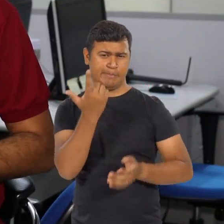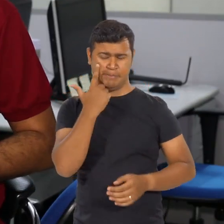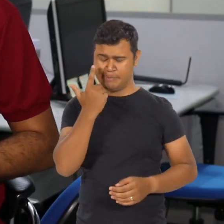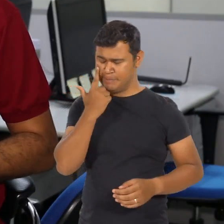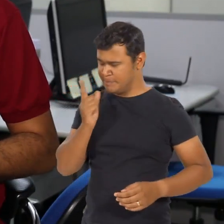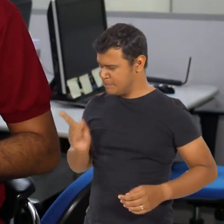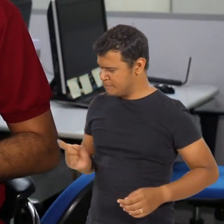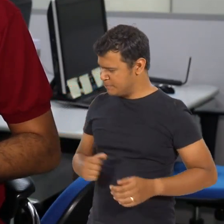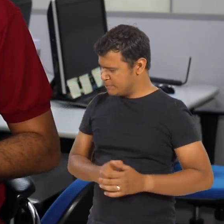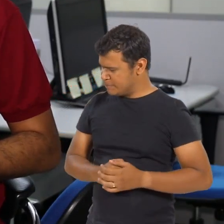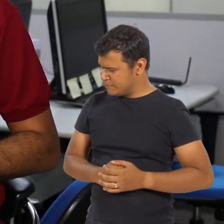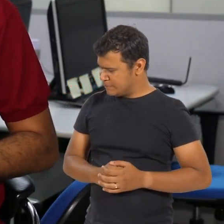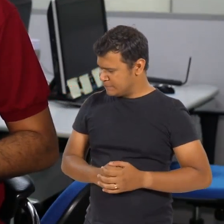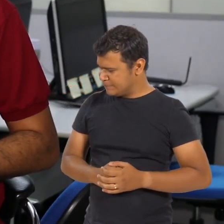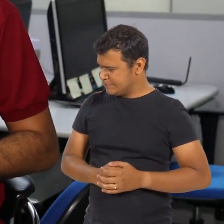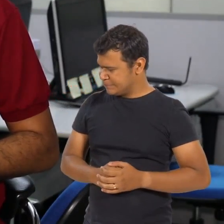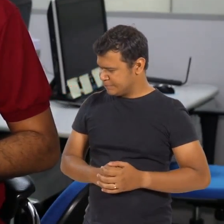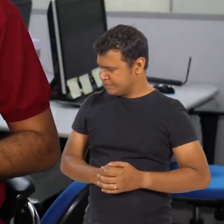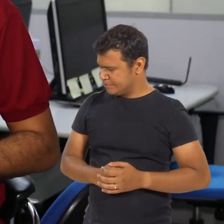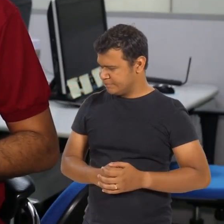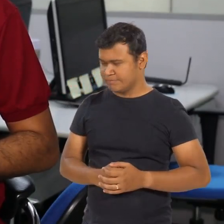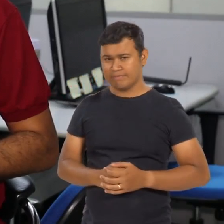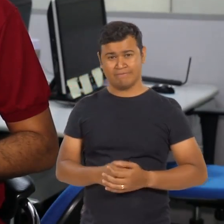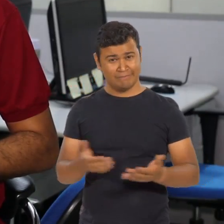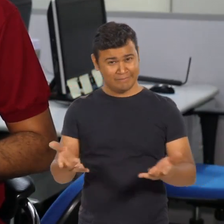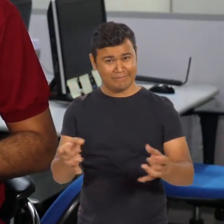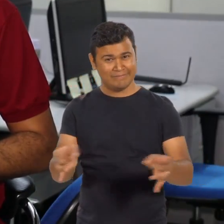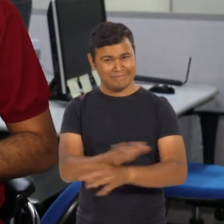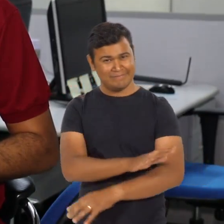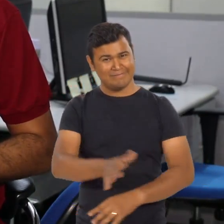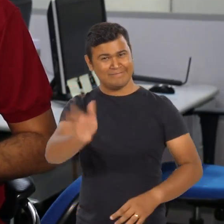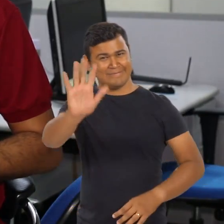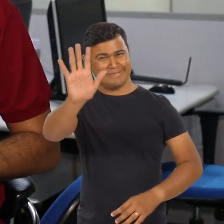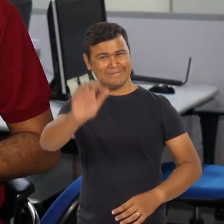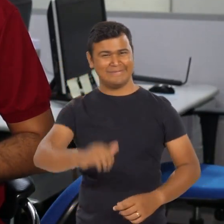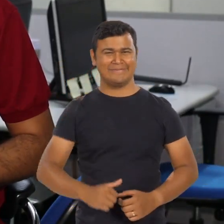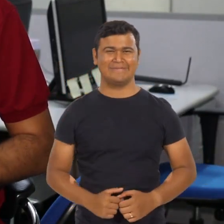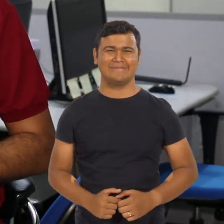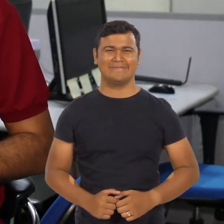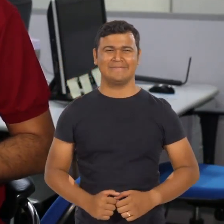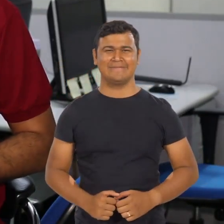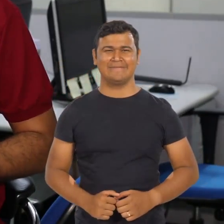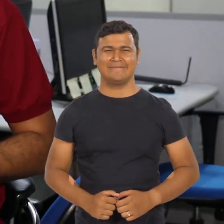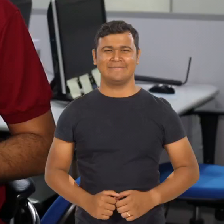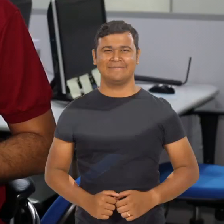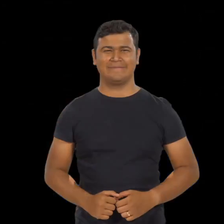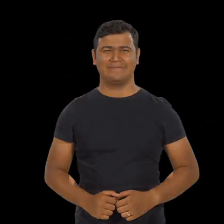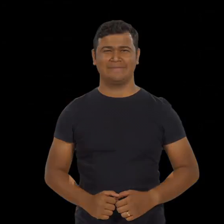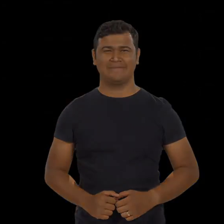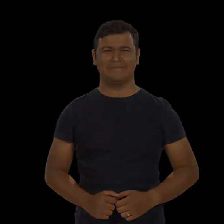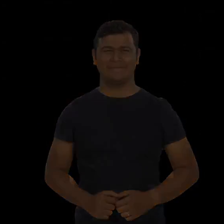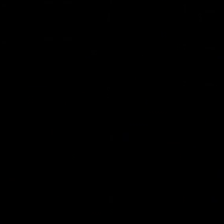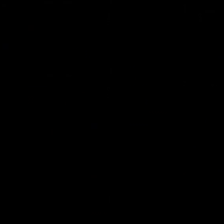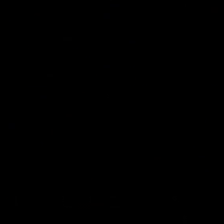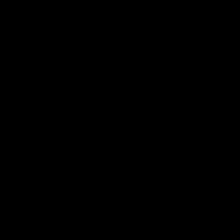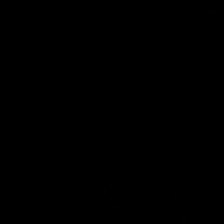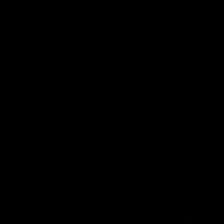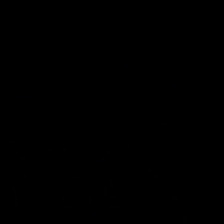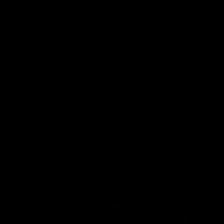informações no ciee rd ponto univasf ponta é do ponto br por hoje é só uma boa semana